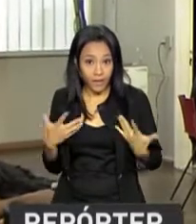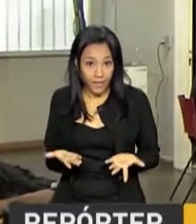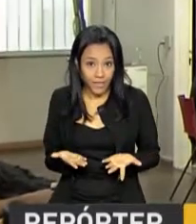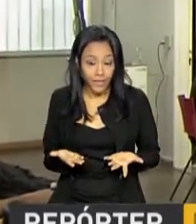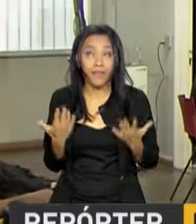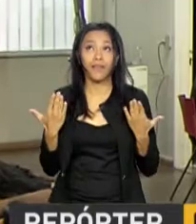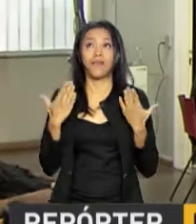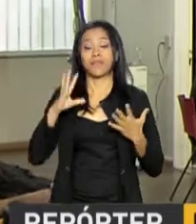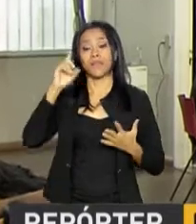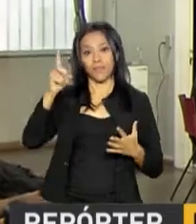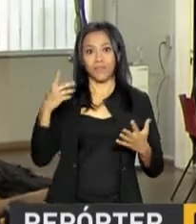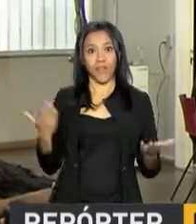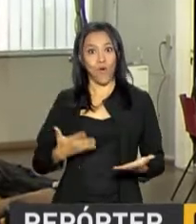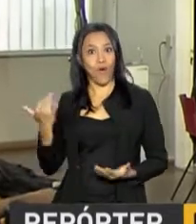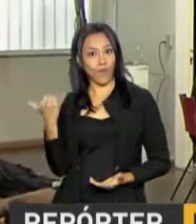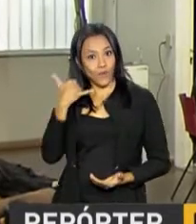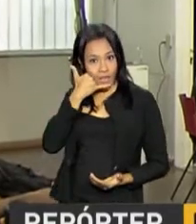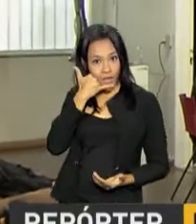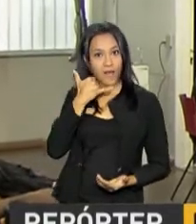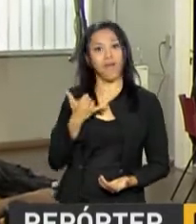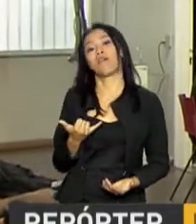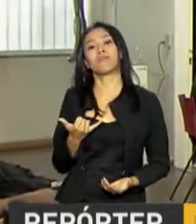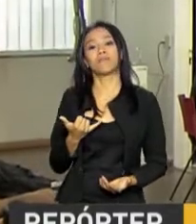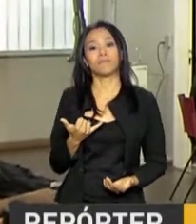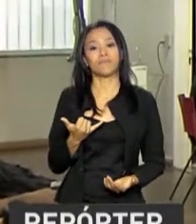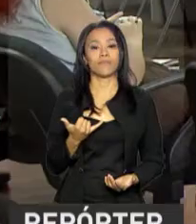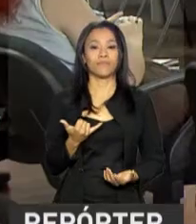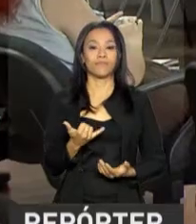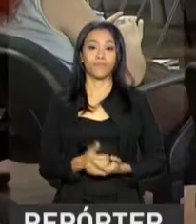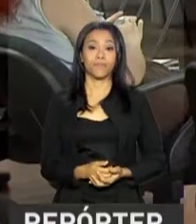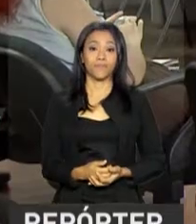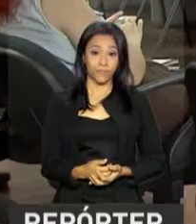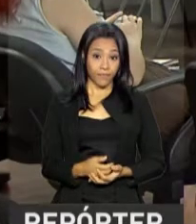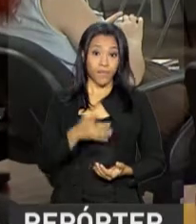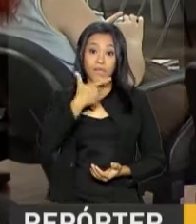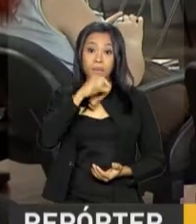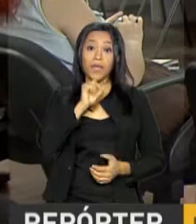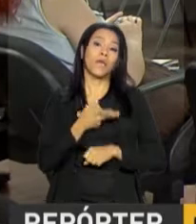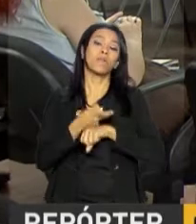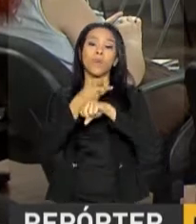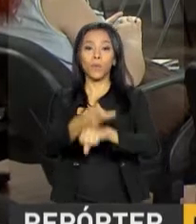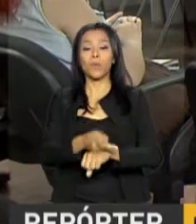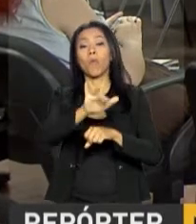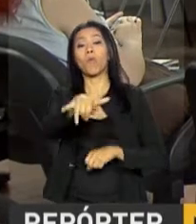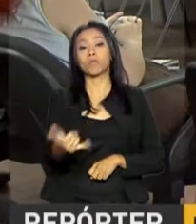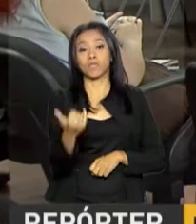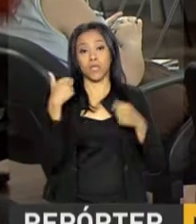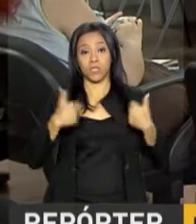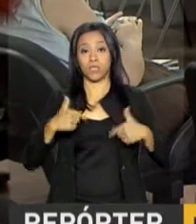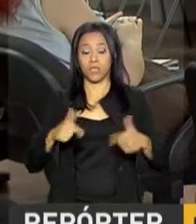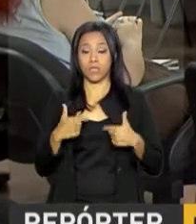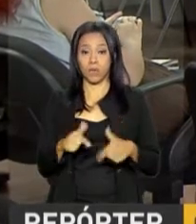graças a deus vou ligar agora que bush e para quem está em busca de uma oportunidade no mercado de trabalho